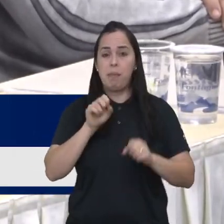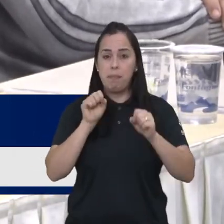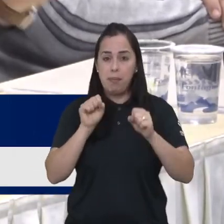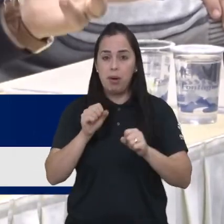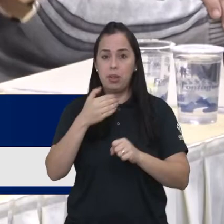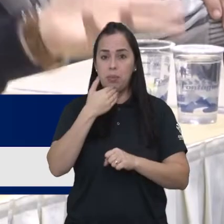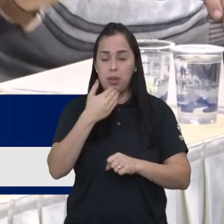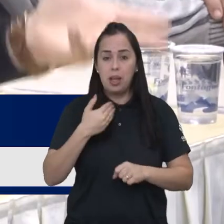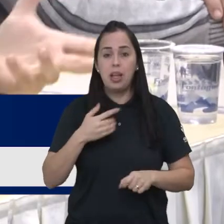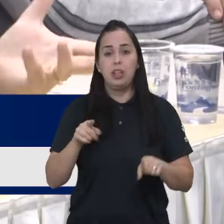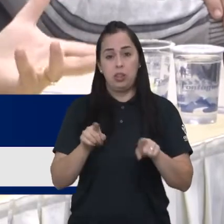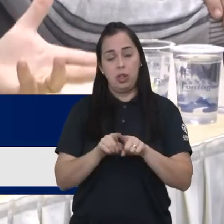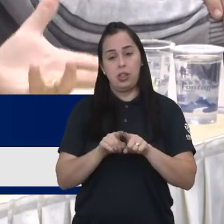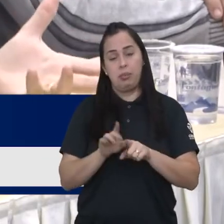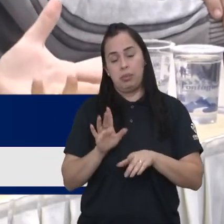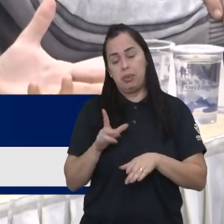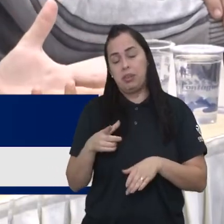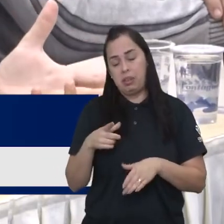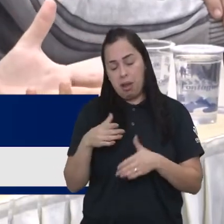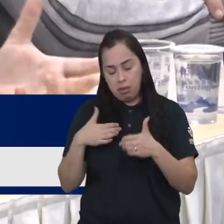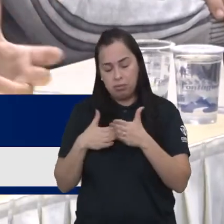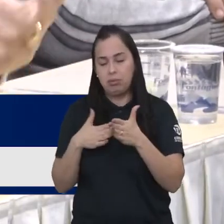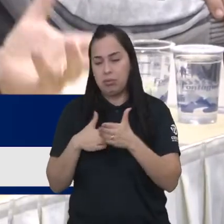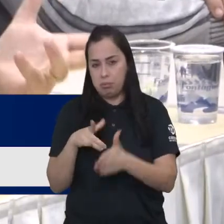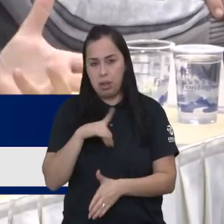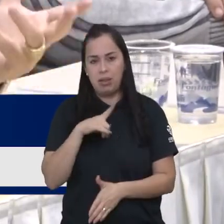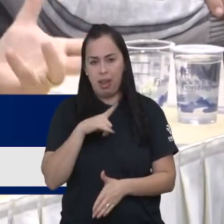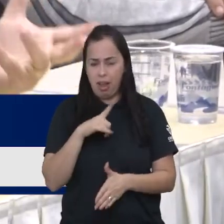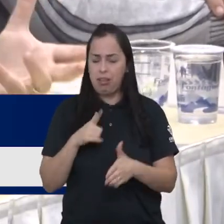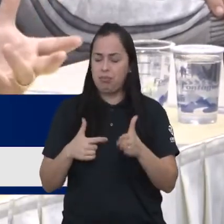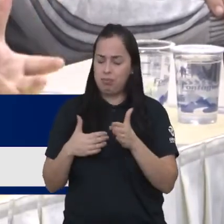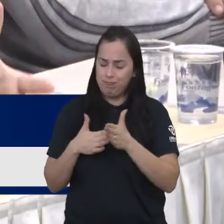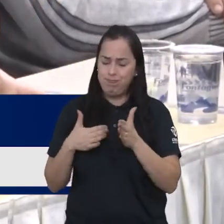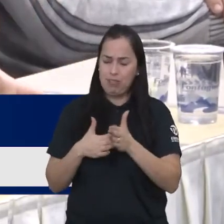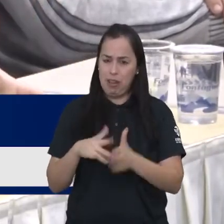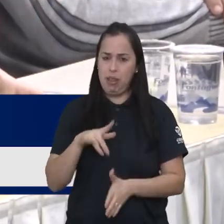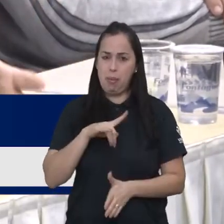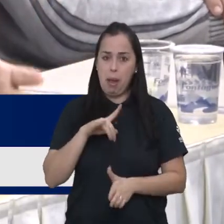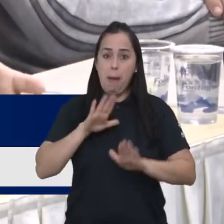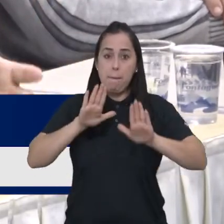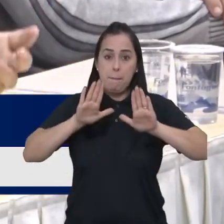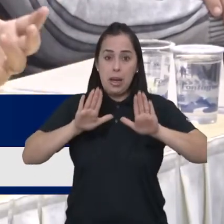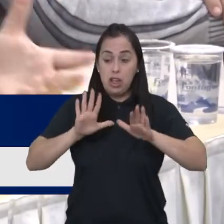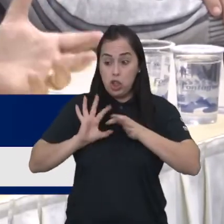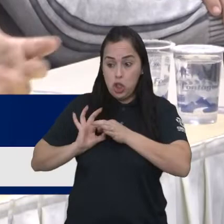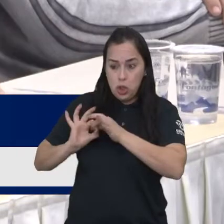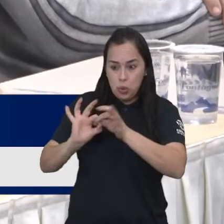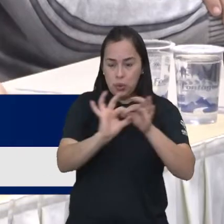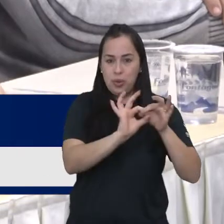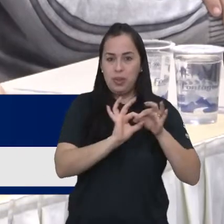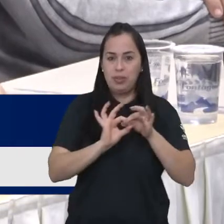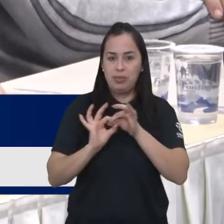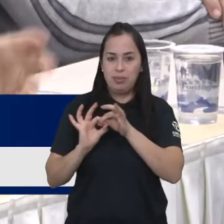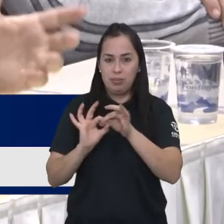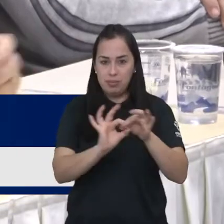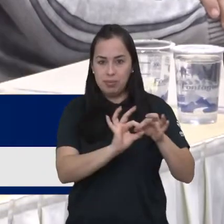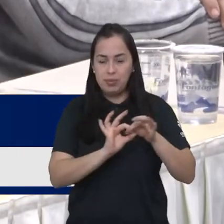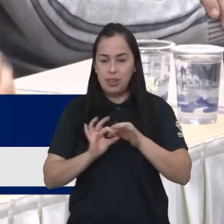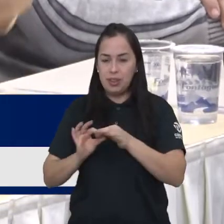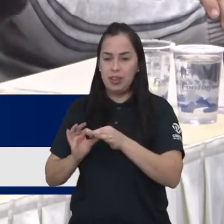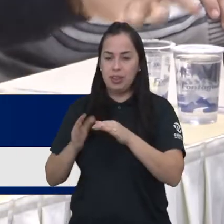nós também somos limitados, nós temos limites, mais, acho que juntos a gente pode